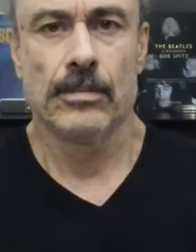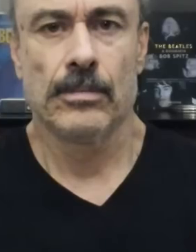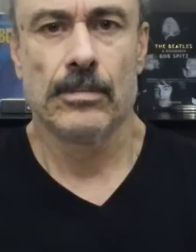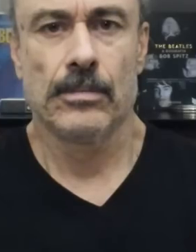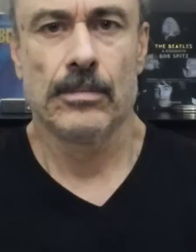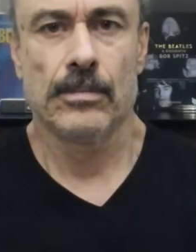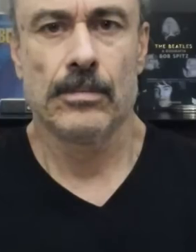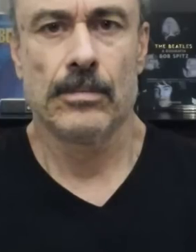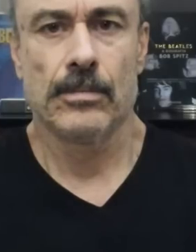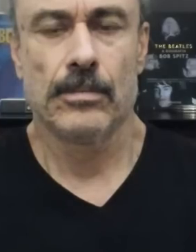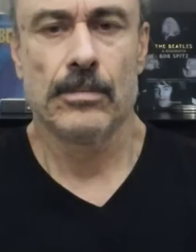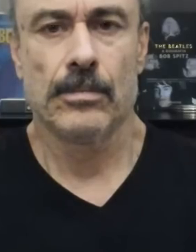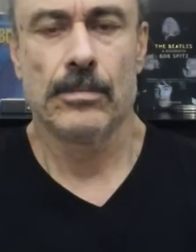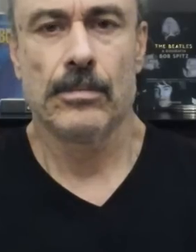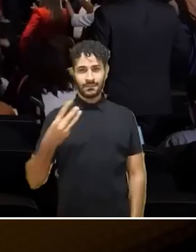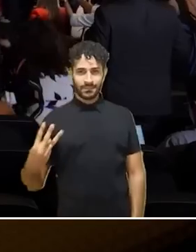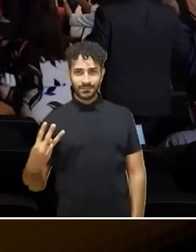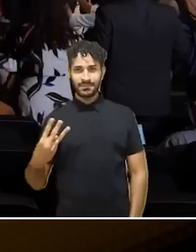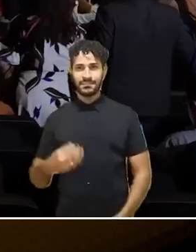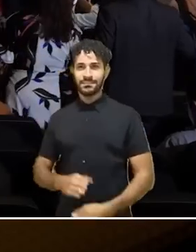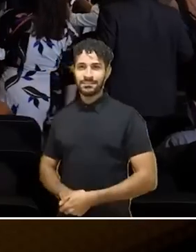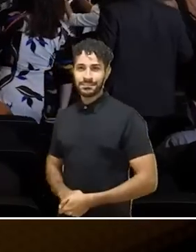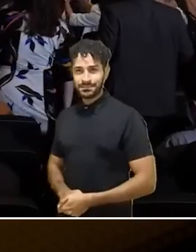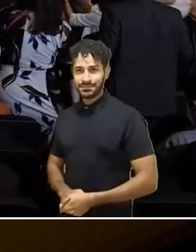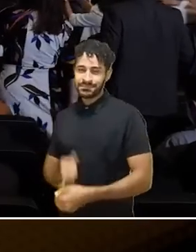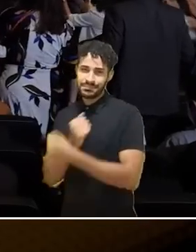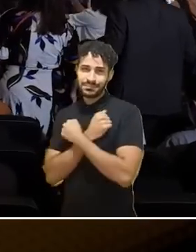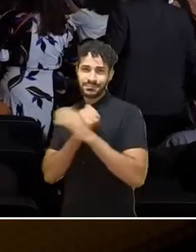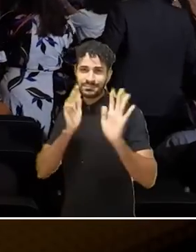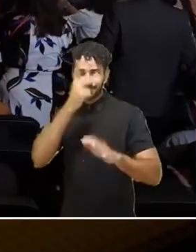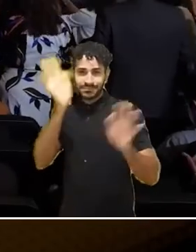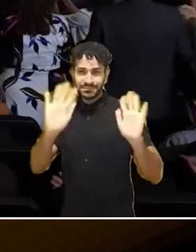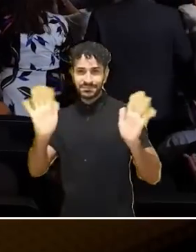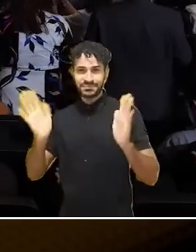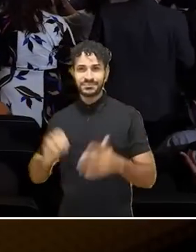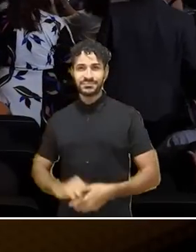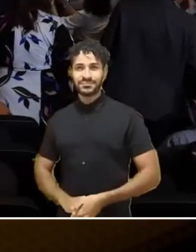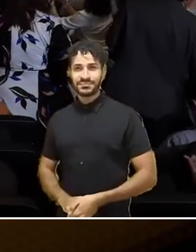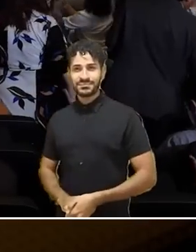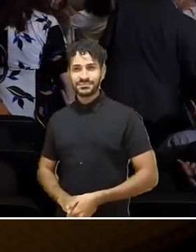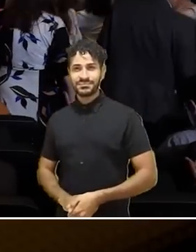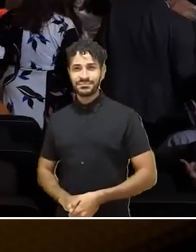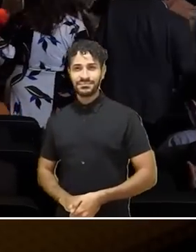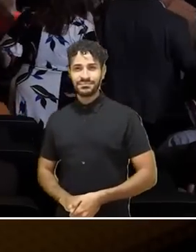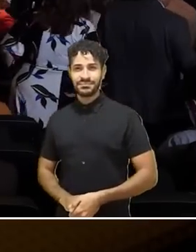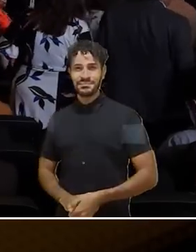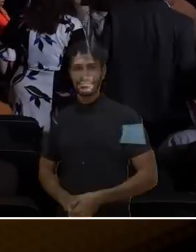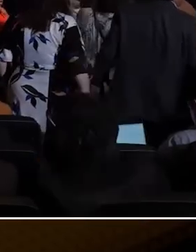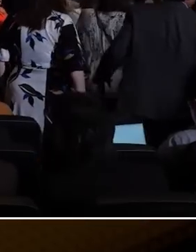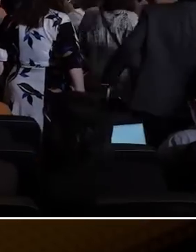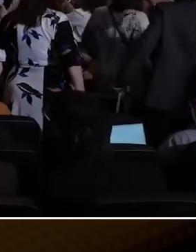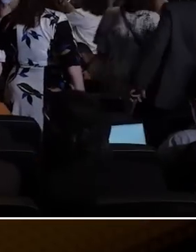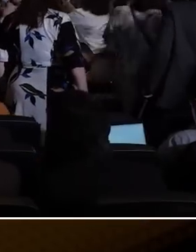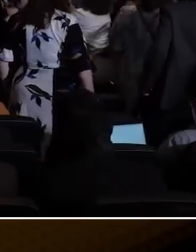só lembrar que o Alckmin foi escolhido porque os dois nomes que foram indicados que ele tentou recusaram o convite porque são de